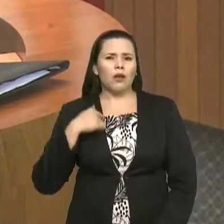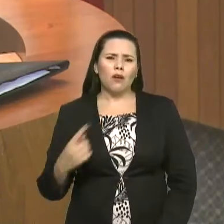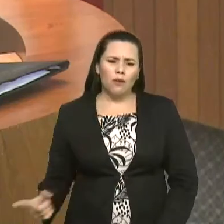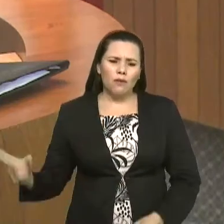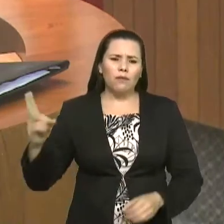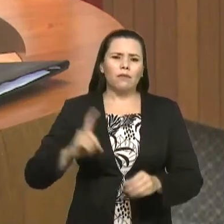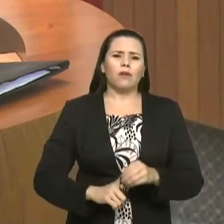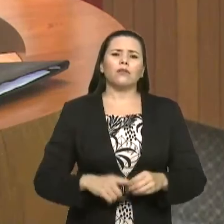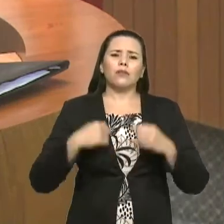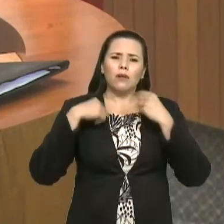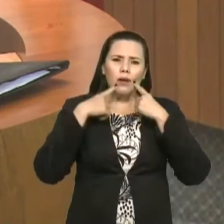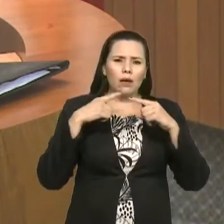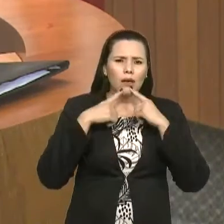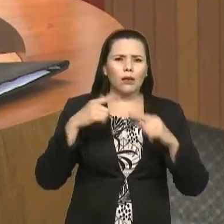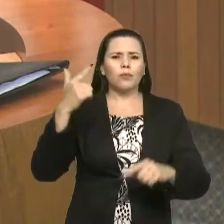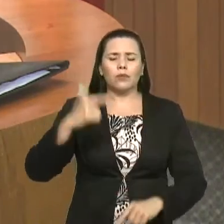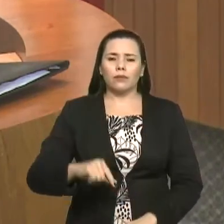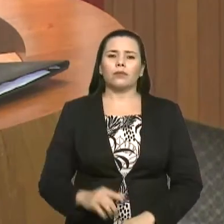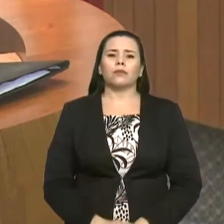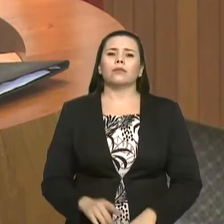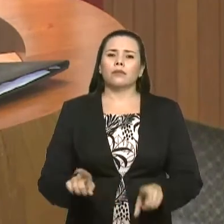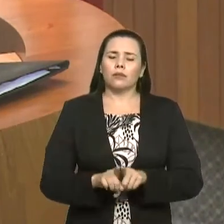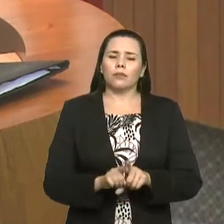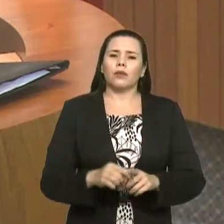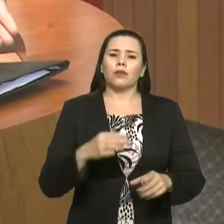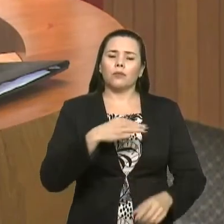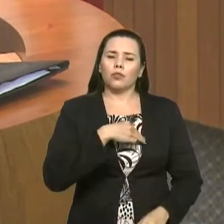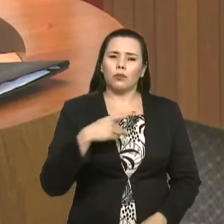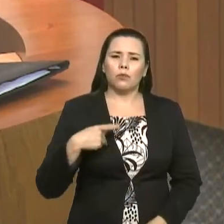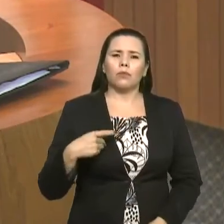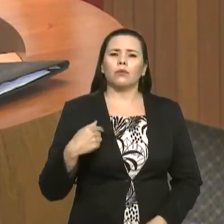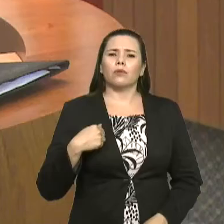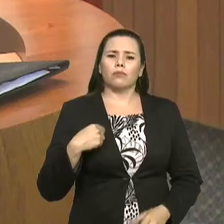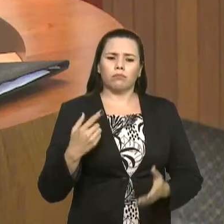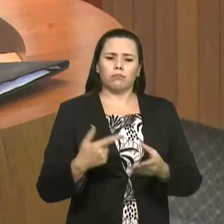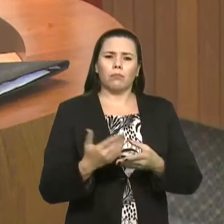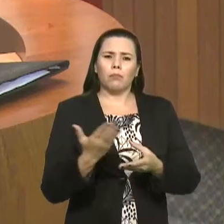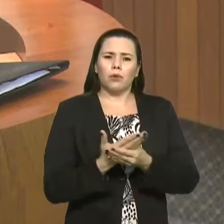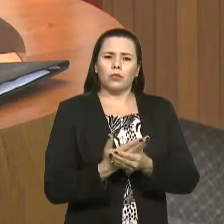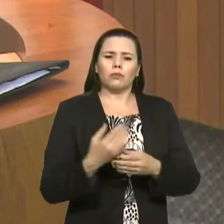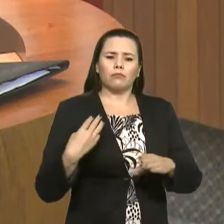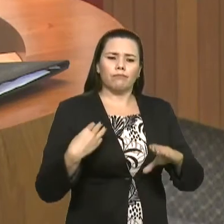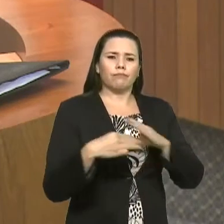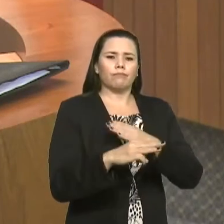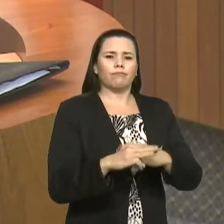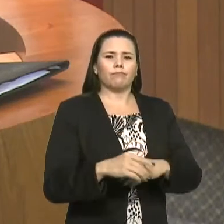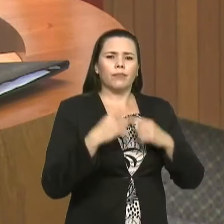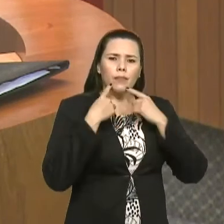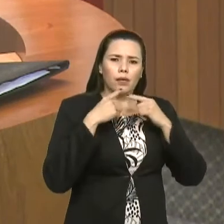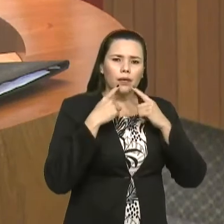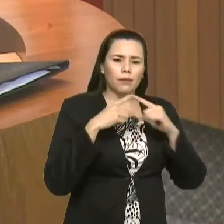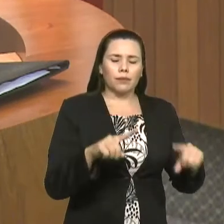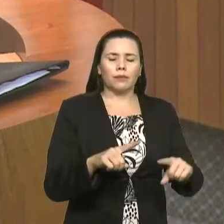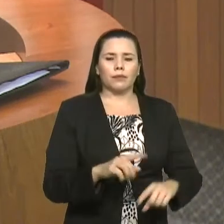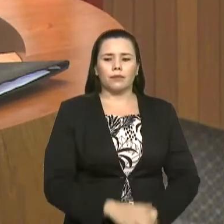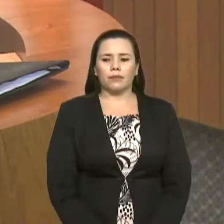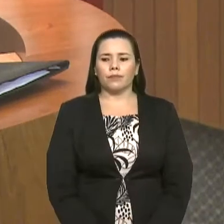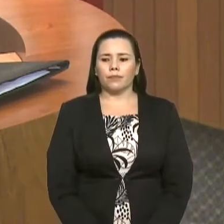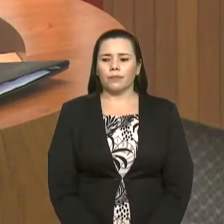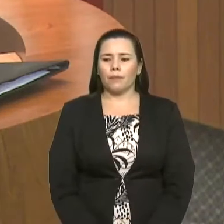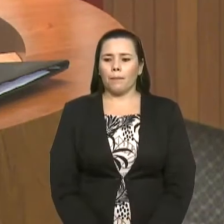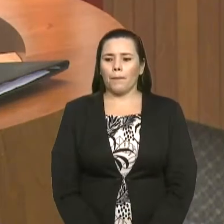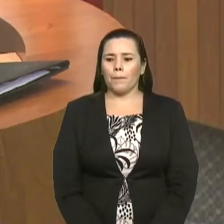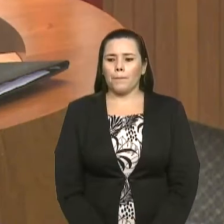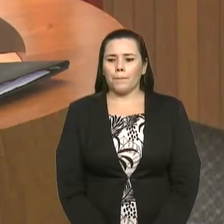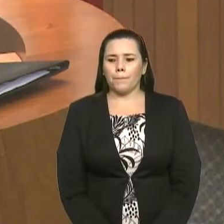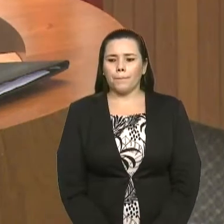denunciar novamente ao Ministério Público, ao Tribunal de Contas. Alguém precisa fazer alguma coisa. Mas, deputado Hélio, qual o limite das